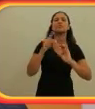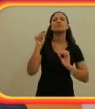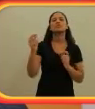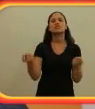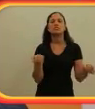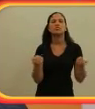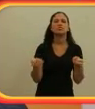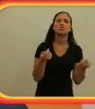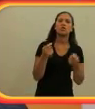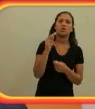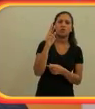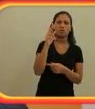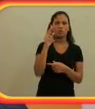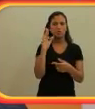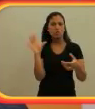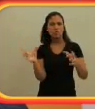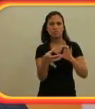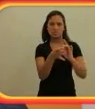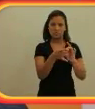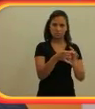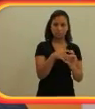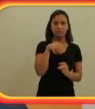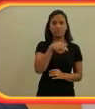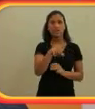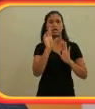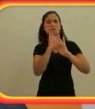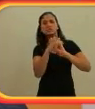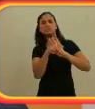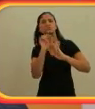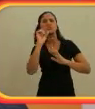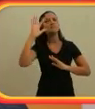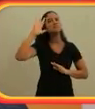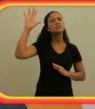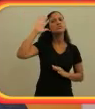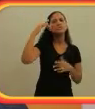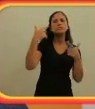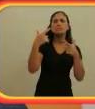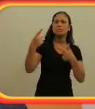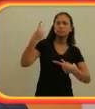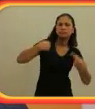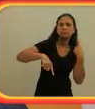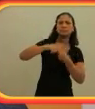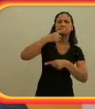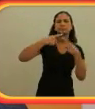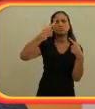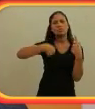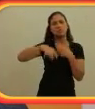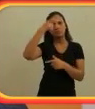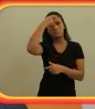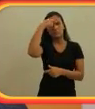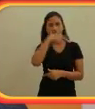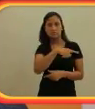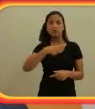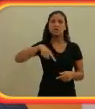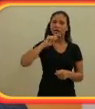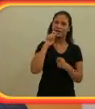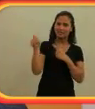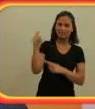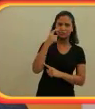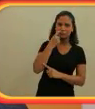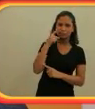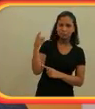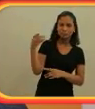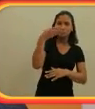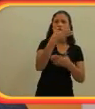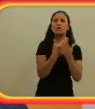um conceito e uma filosofia que trabalham o corpo e a mente. Nosso repórter Zé Luiz Pacheco fez uma aula com o músico Marcelo Yuca, que